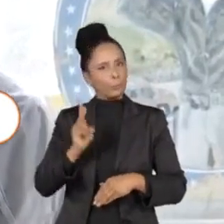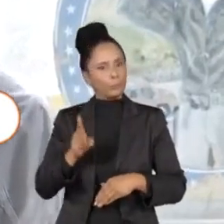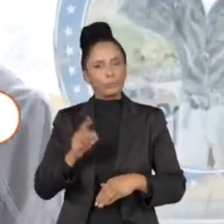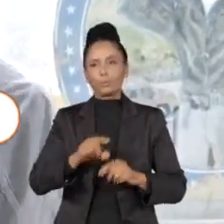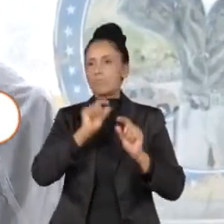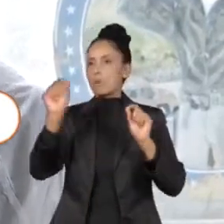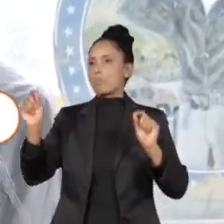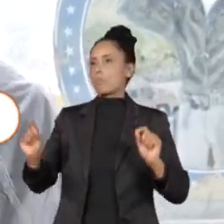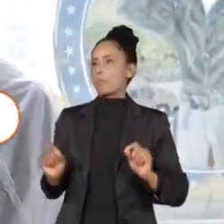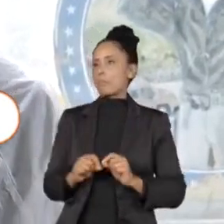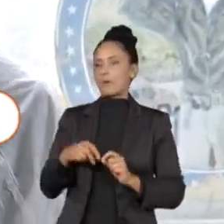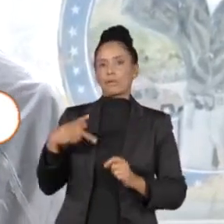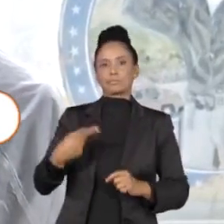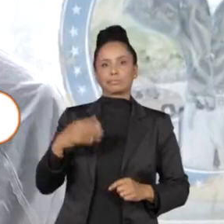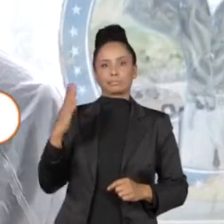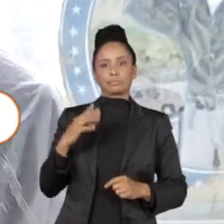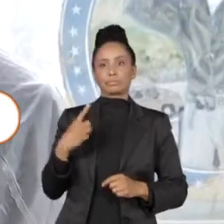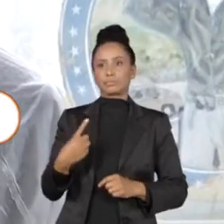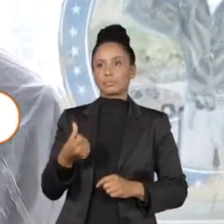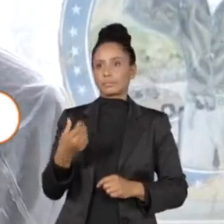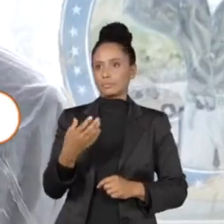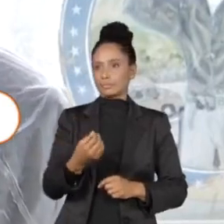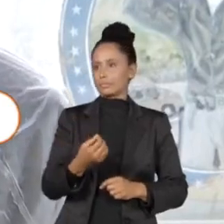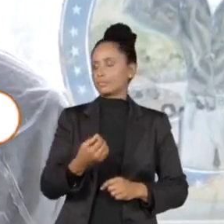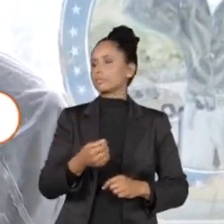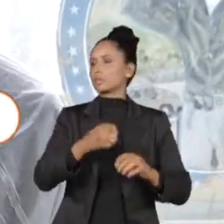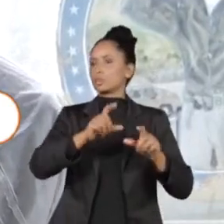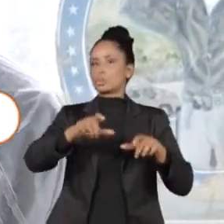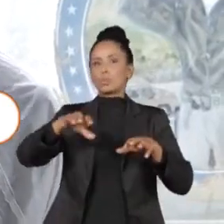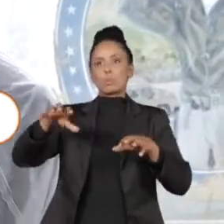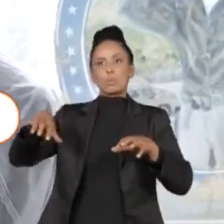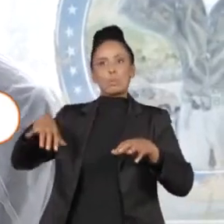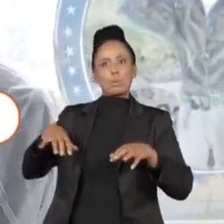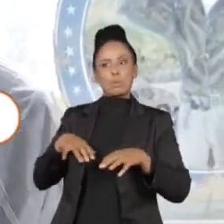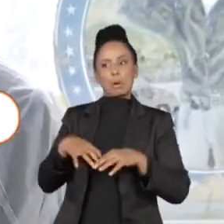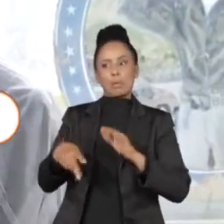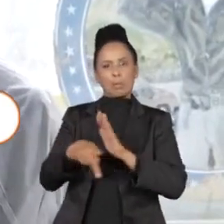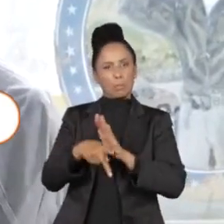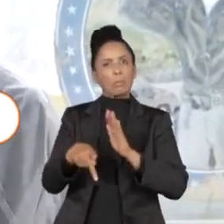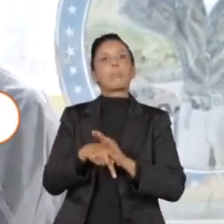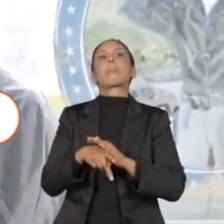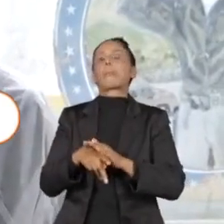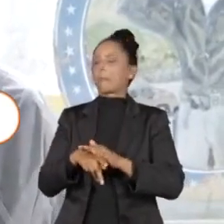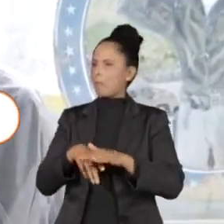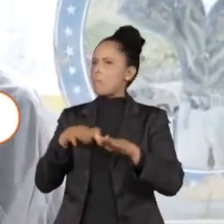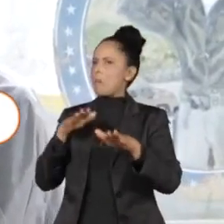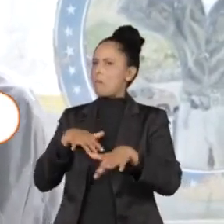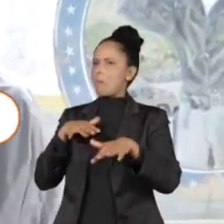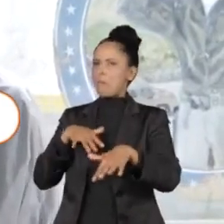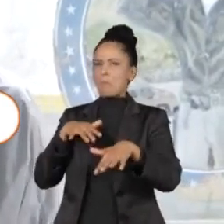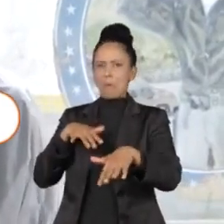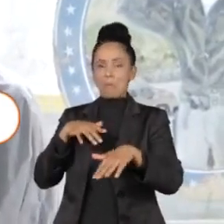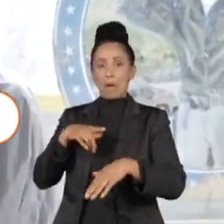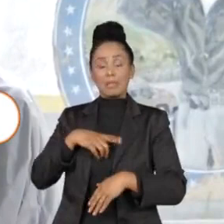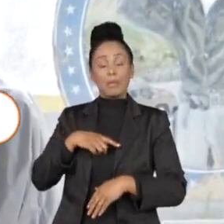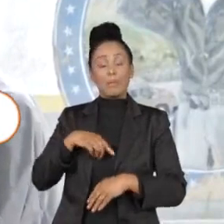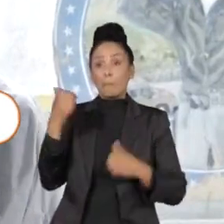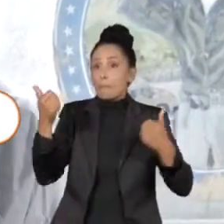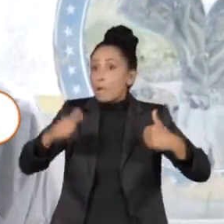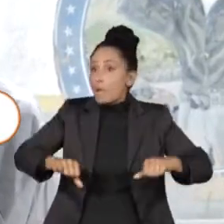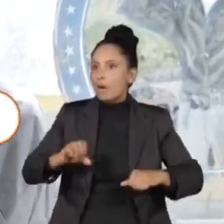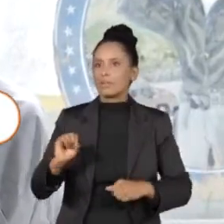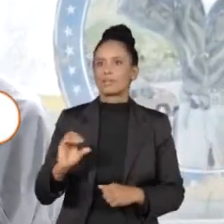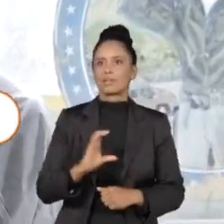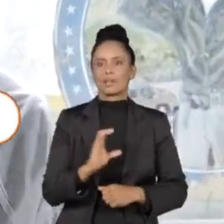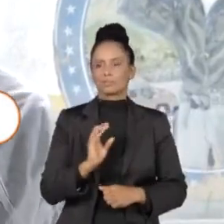todo o país 160 pontos de manifestações. O estado com maior concentração é Santa Catarina, seguido